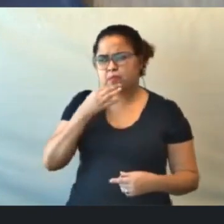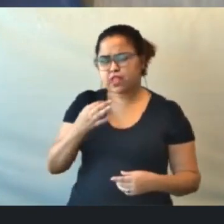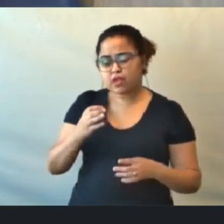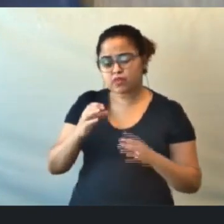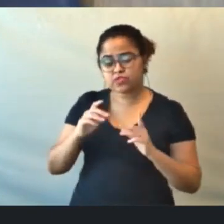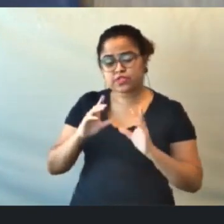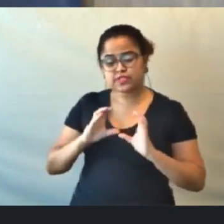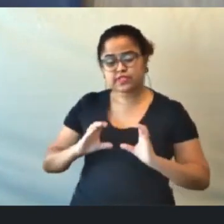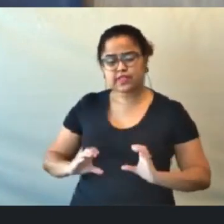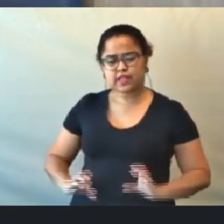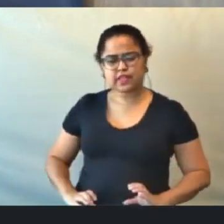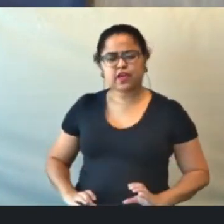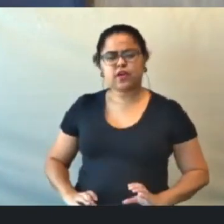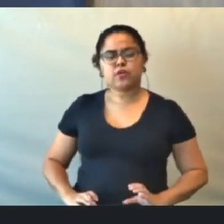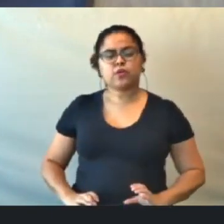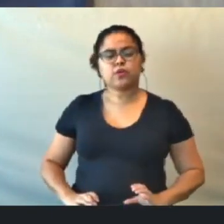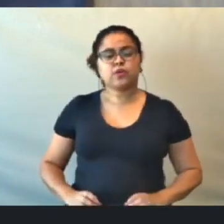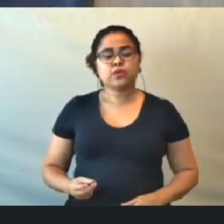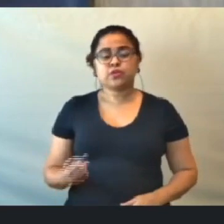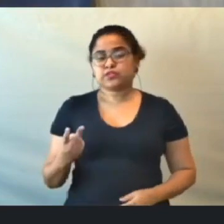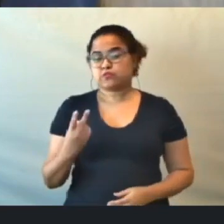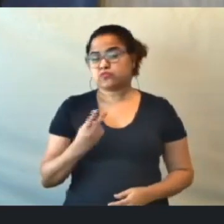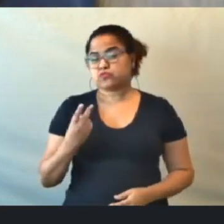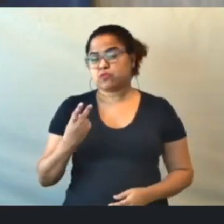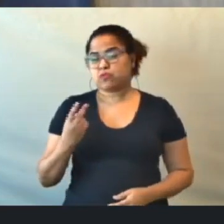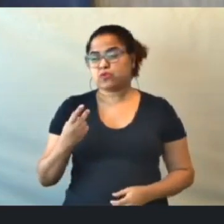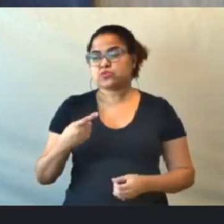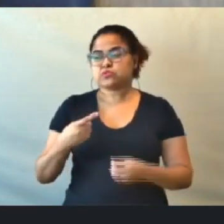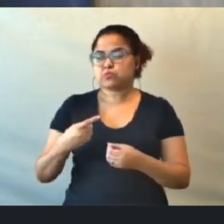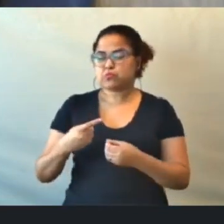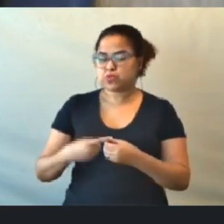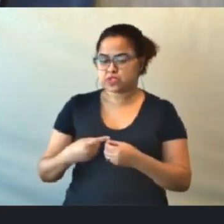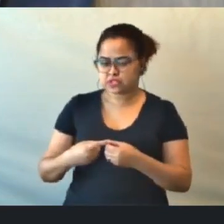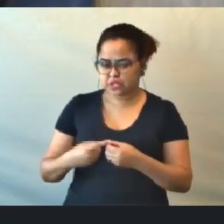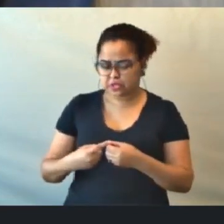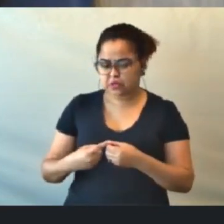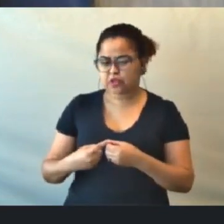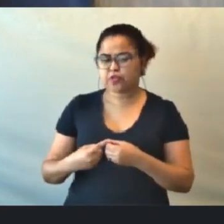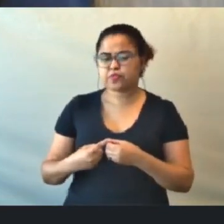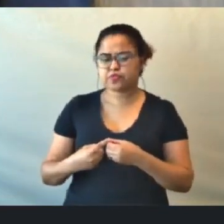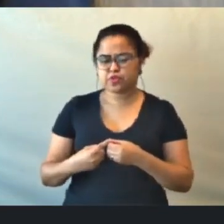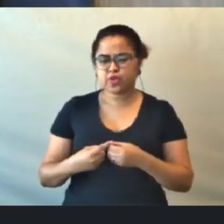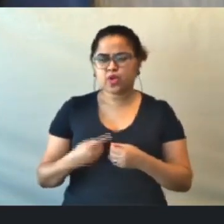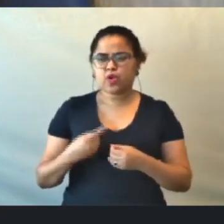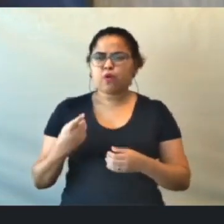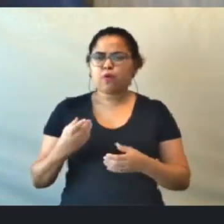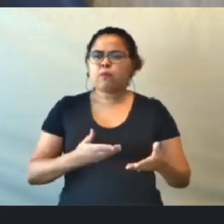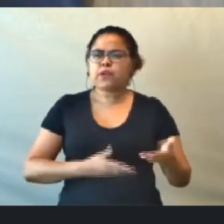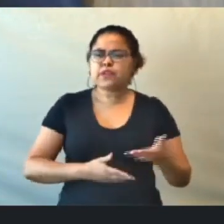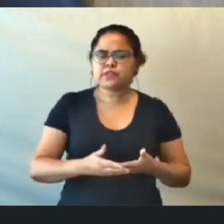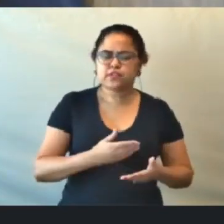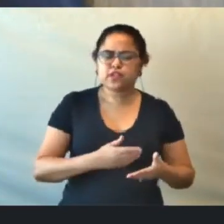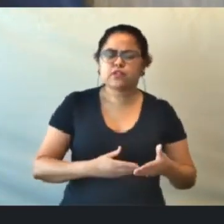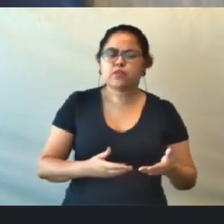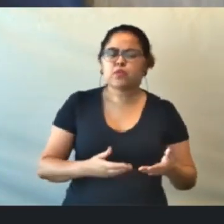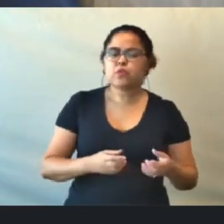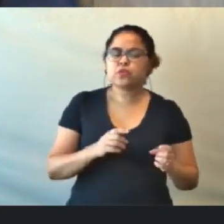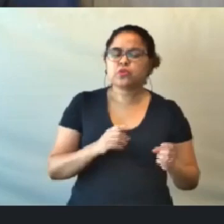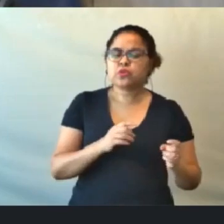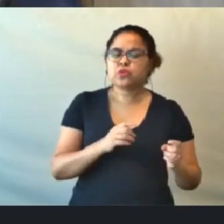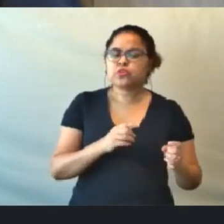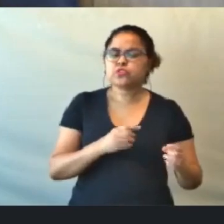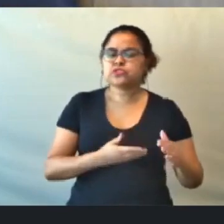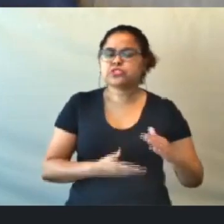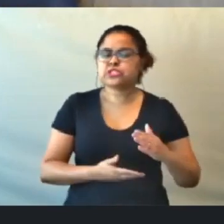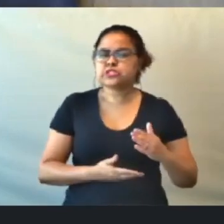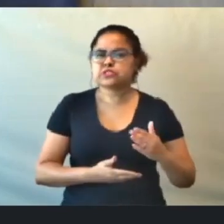dois municípios, um prestador de serviços na área de água e esgoto em comum entre esses municípios,